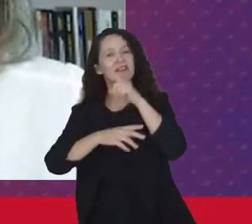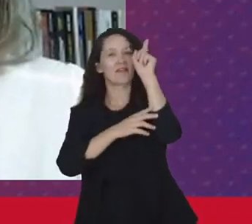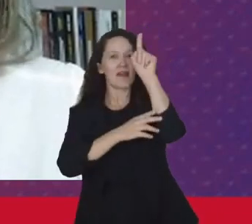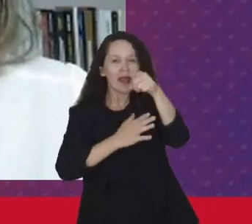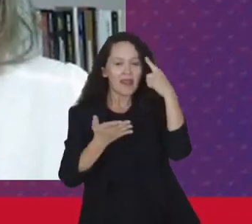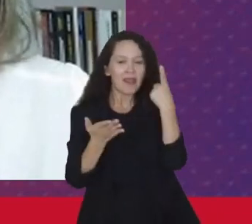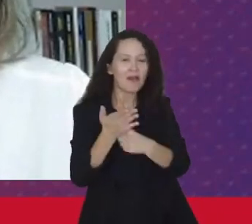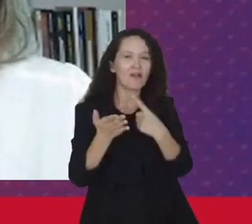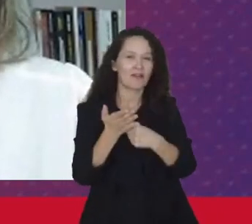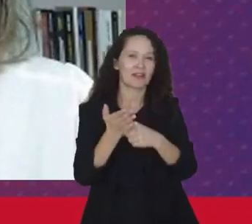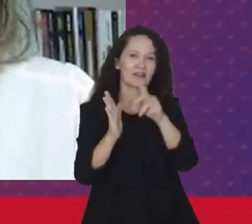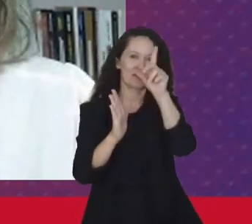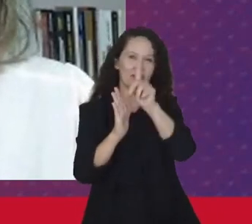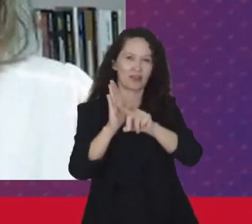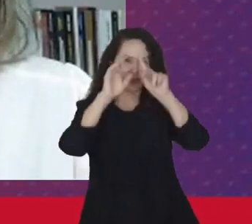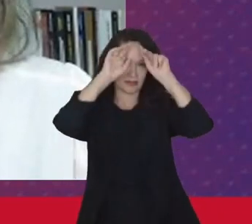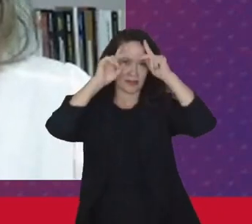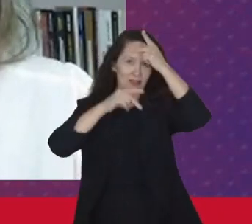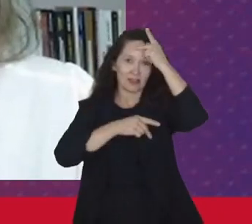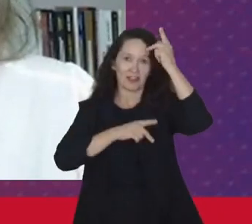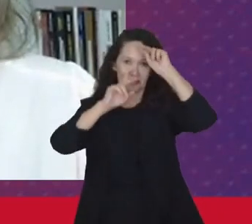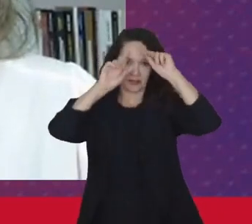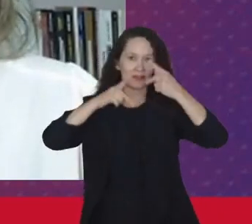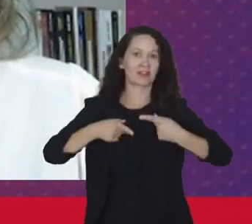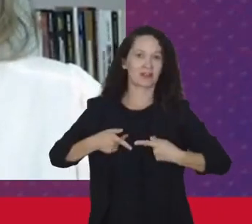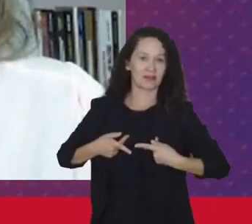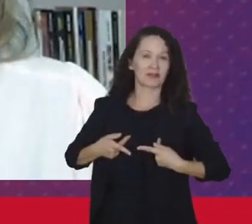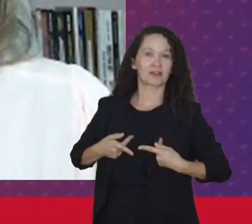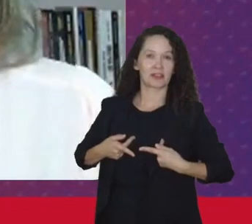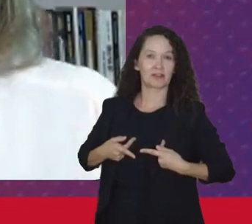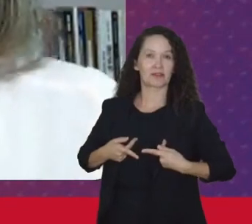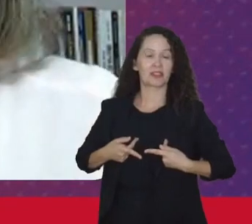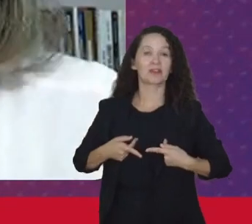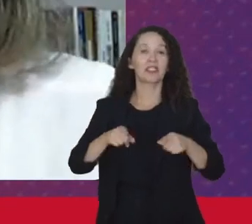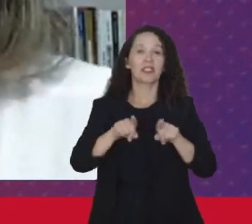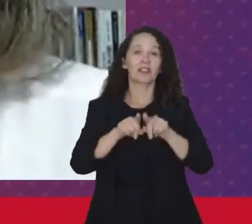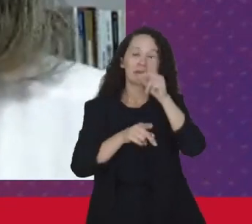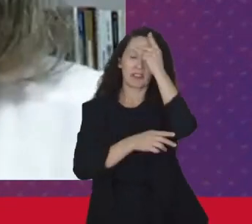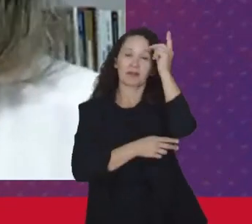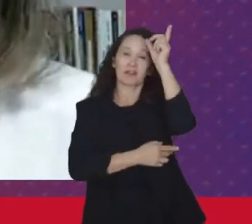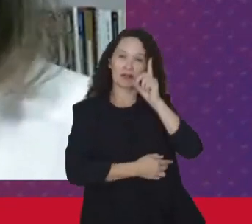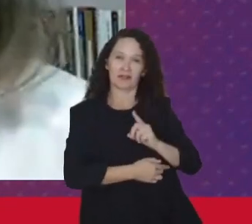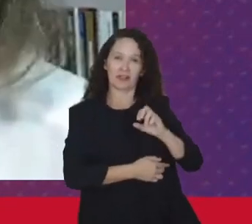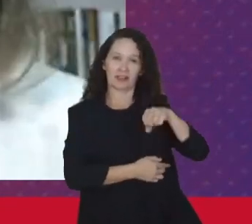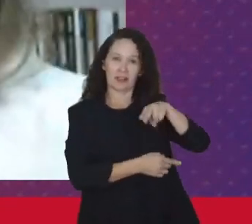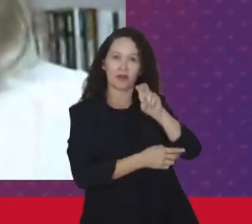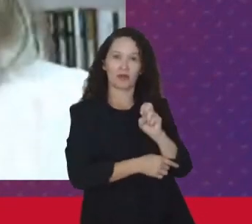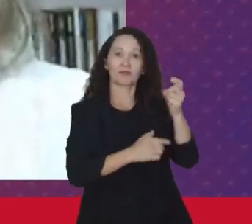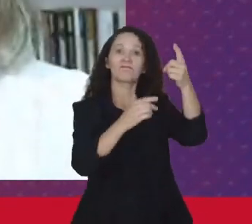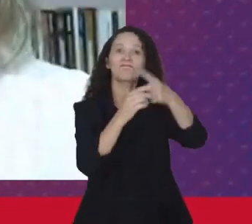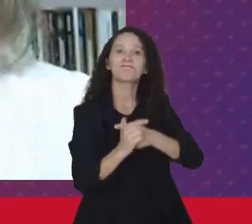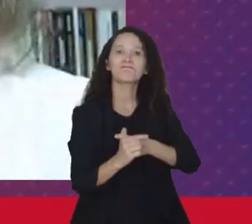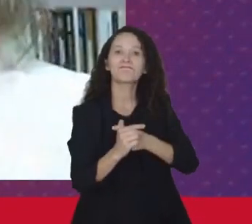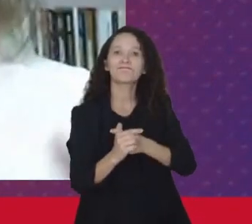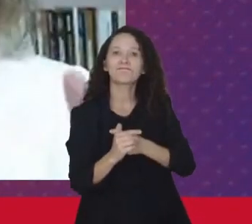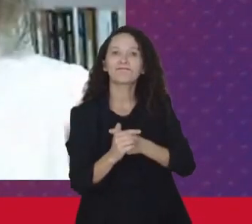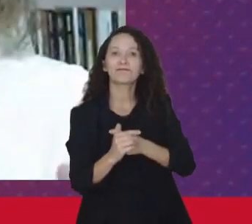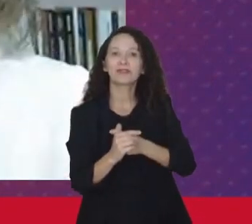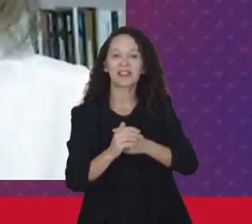da Convenção sobre os Direitos das Pessoas com Deficiência da ONU. E esse decreto, então, está suspenso, o decreto da